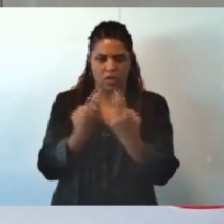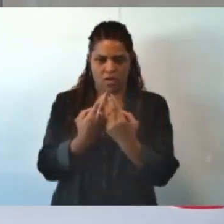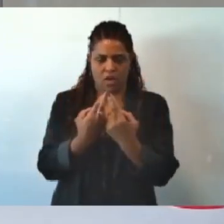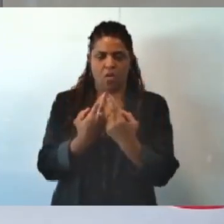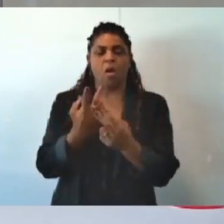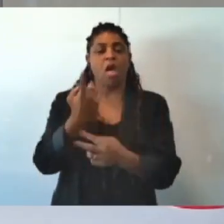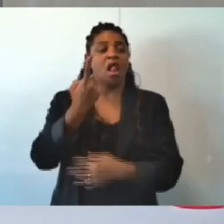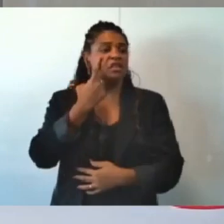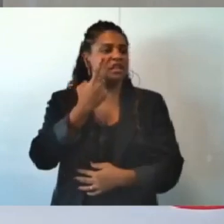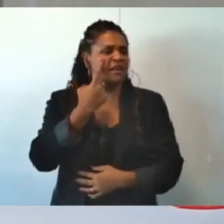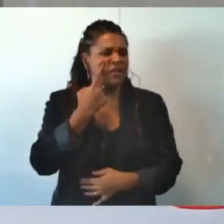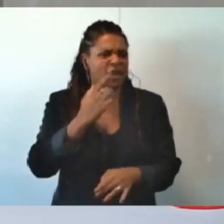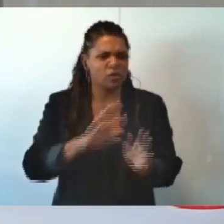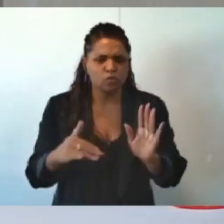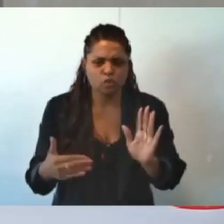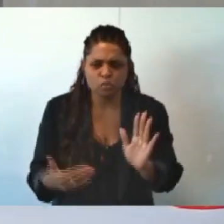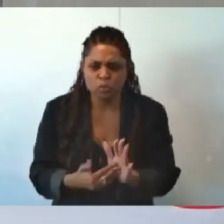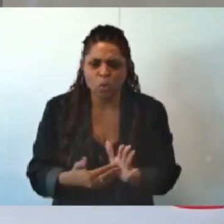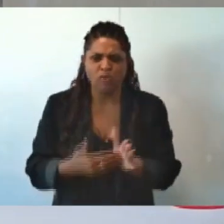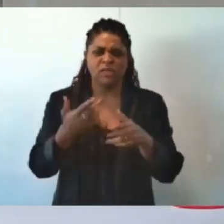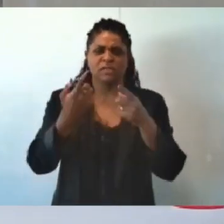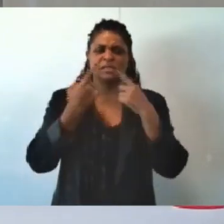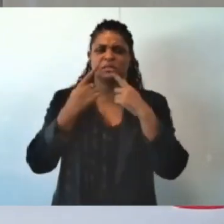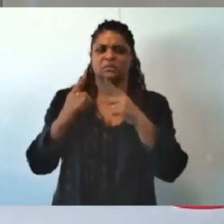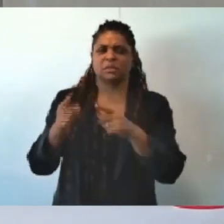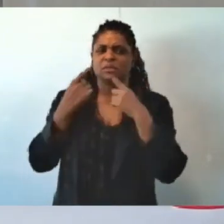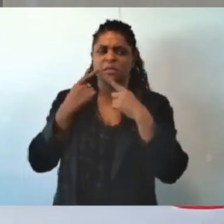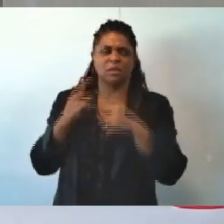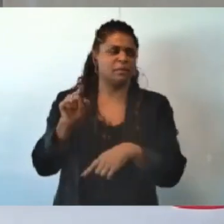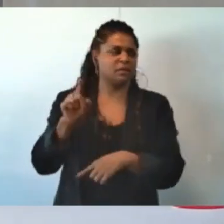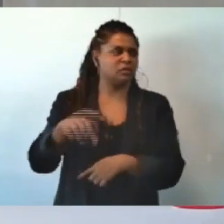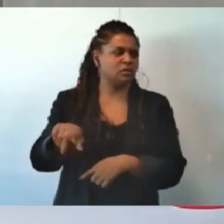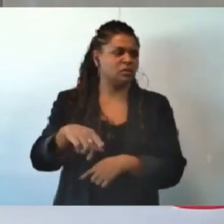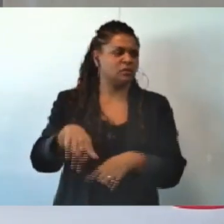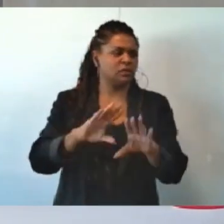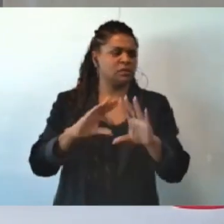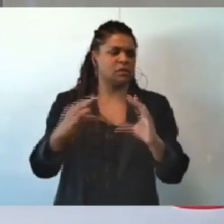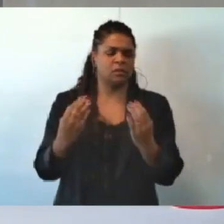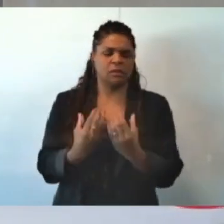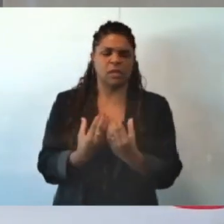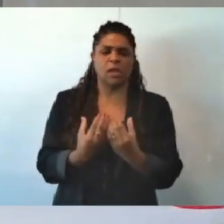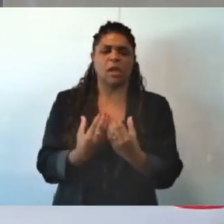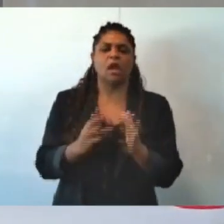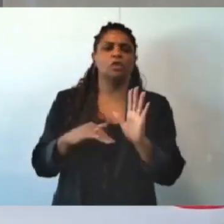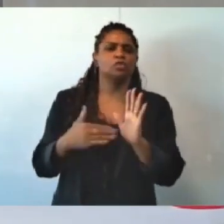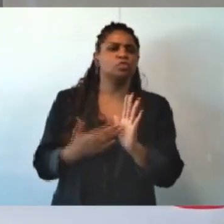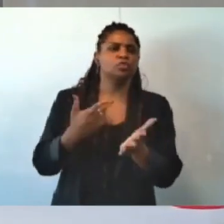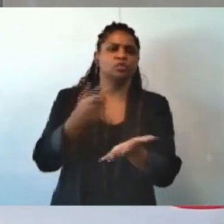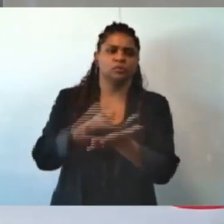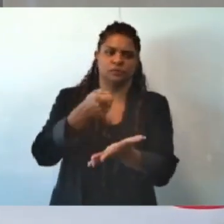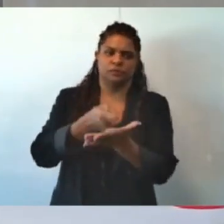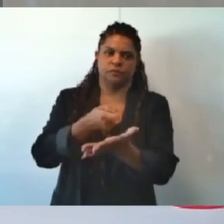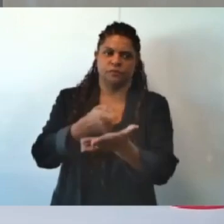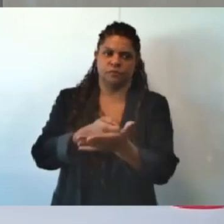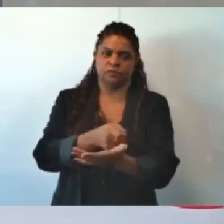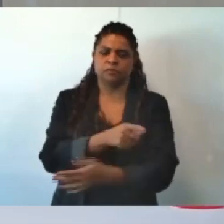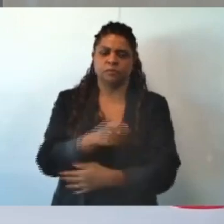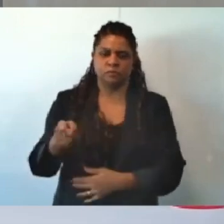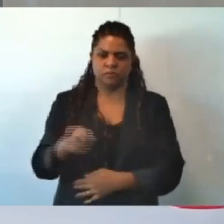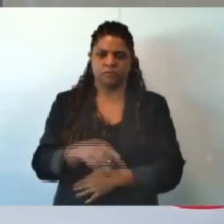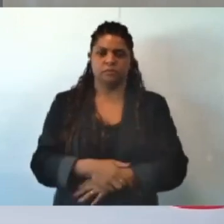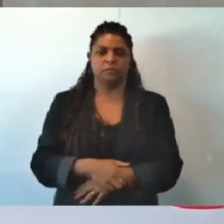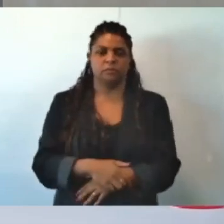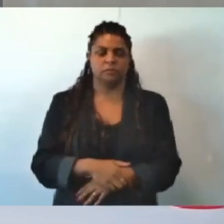lamentos, todas as queixas, né, da comunidade, todas as reivindicações, e eu acho